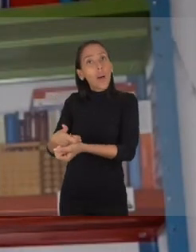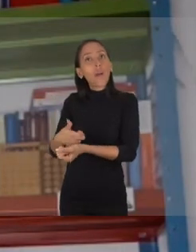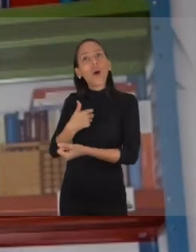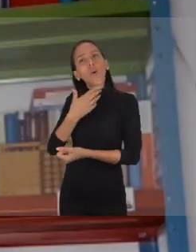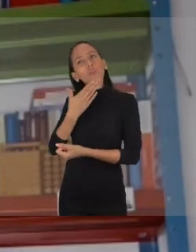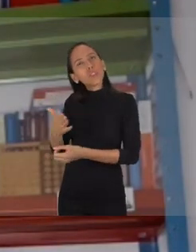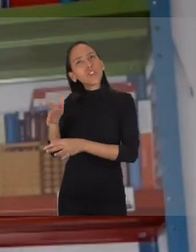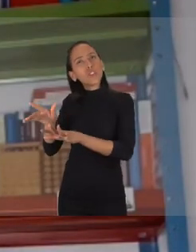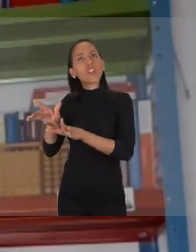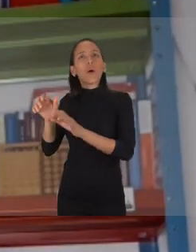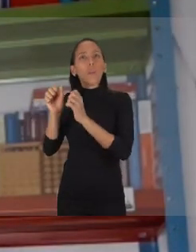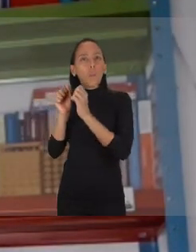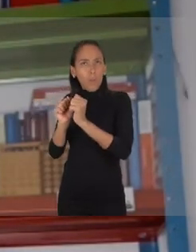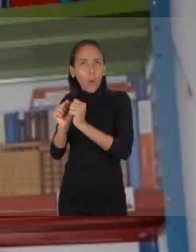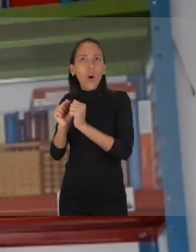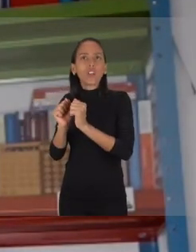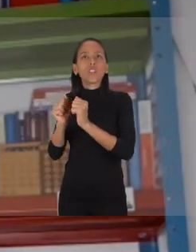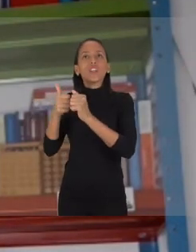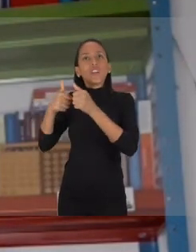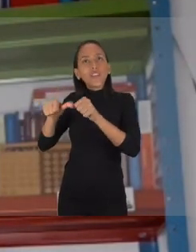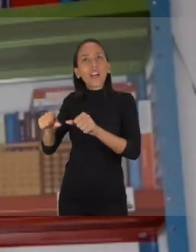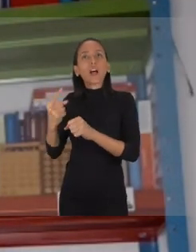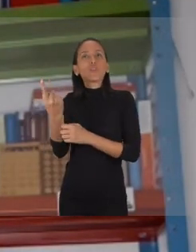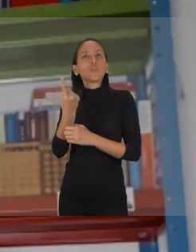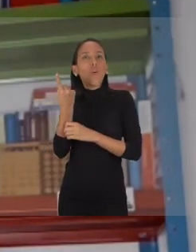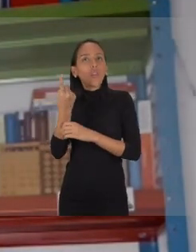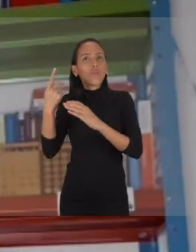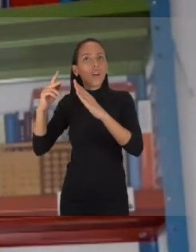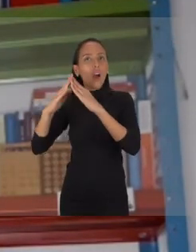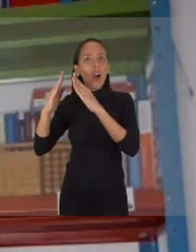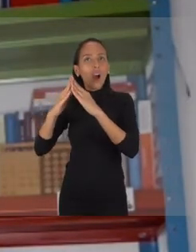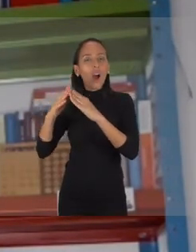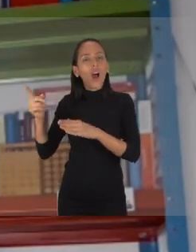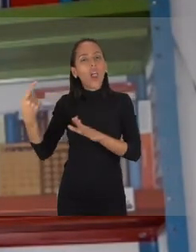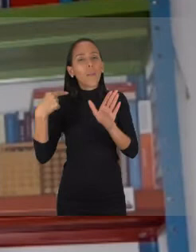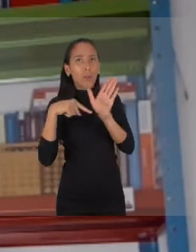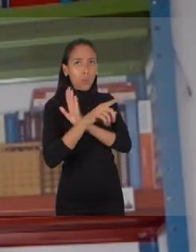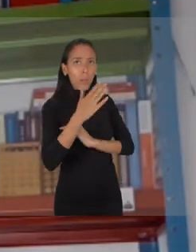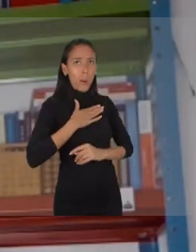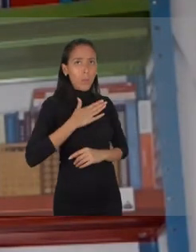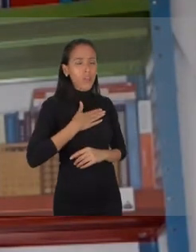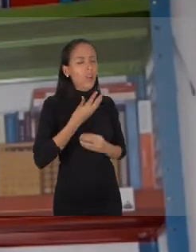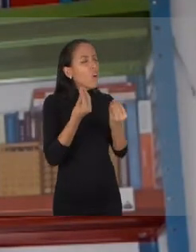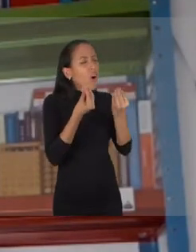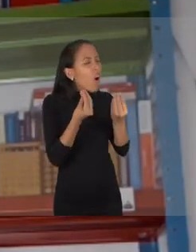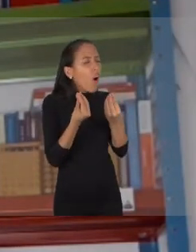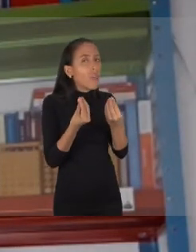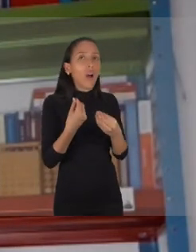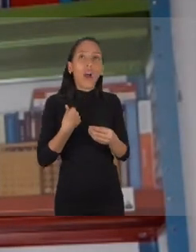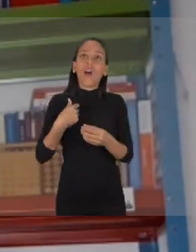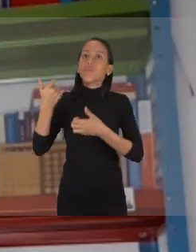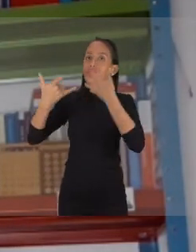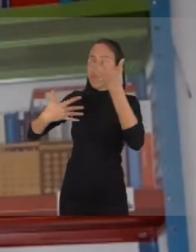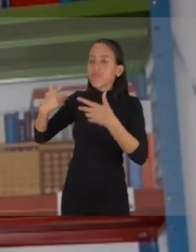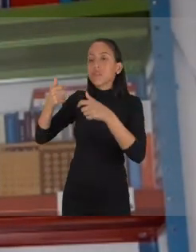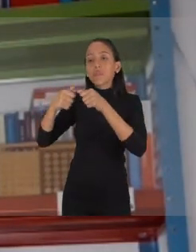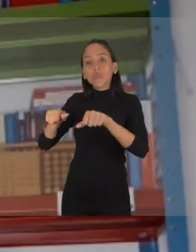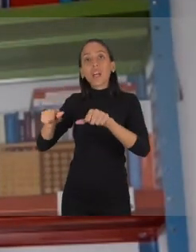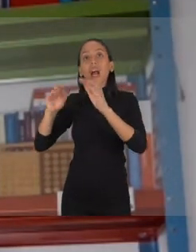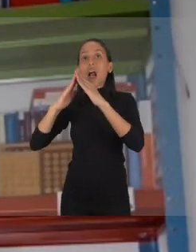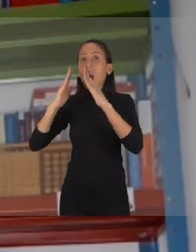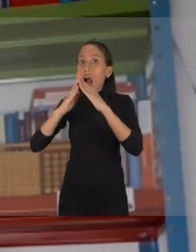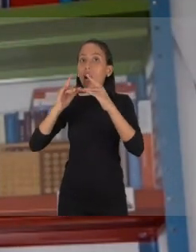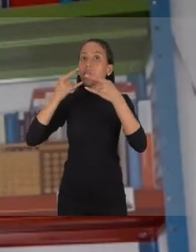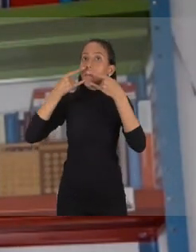que ela ficasse em isolamento. E ela me respondeu naquele momento como seria o isolamento. Eu orientei ficar em casa, utilizar máscaras,